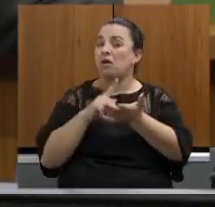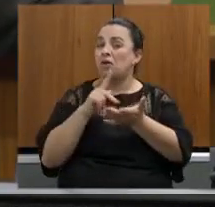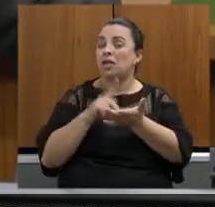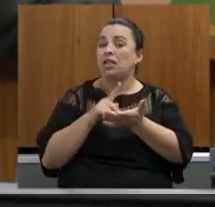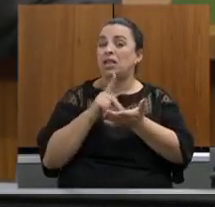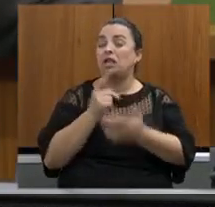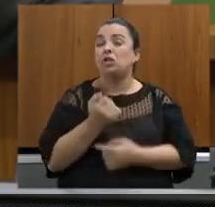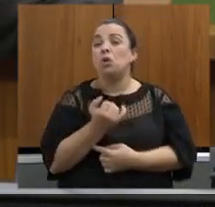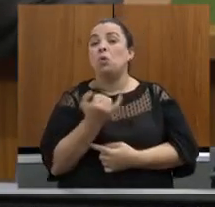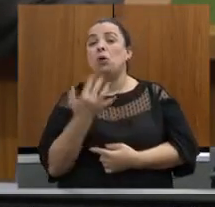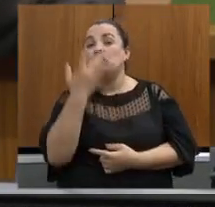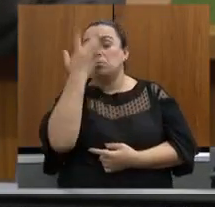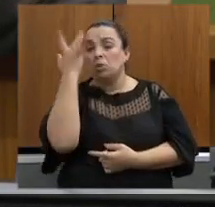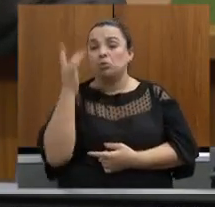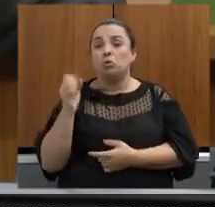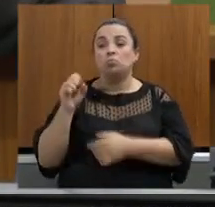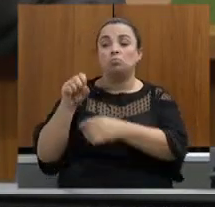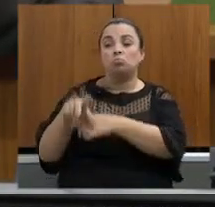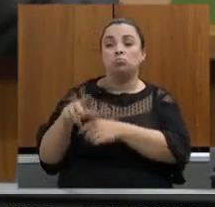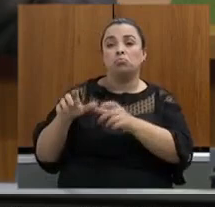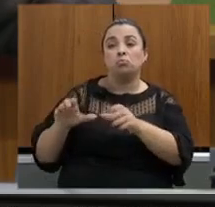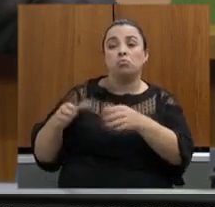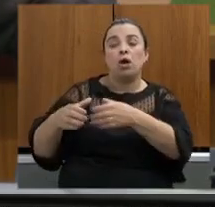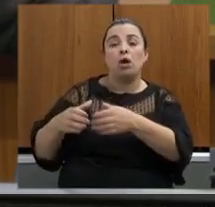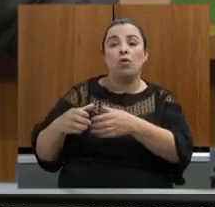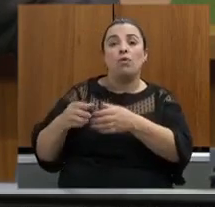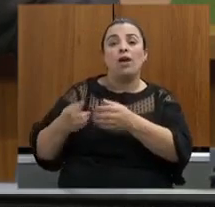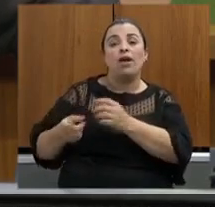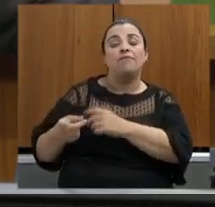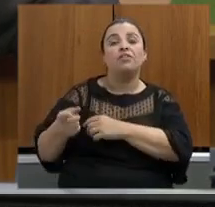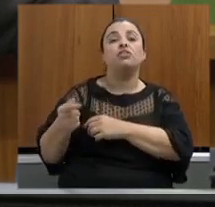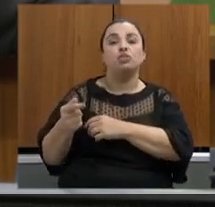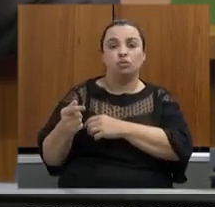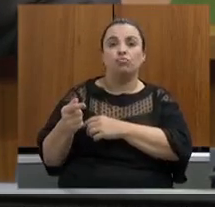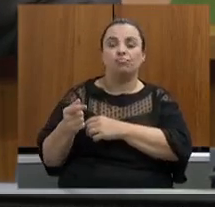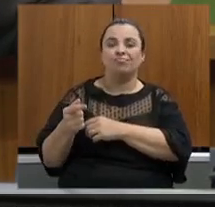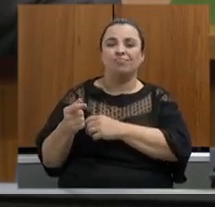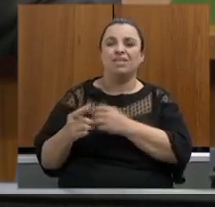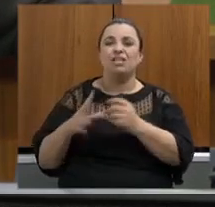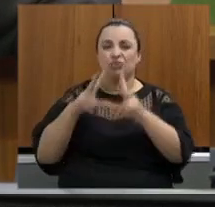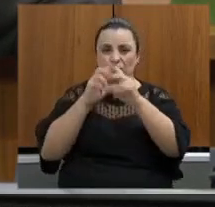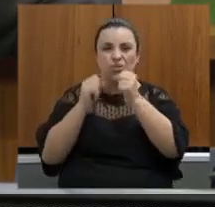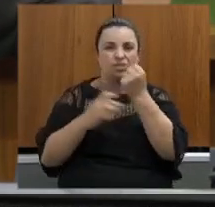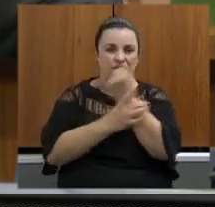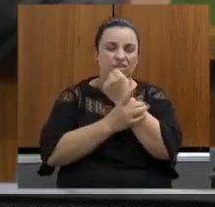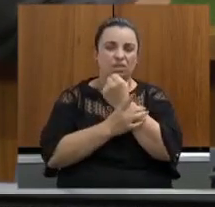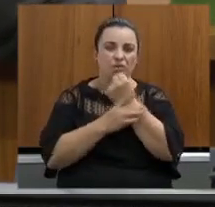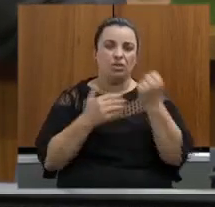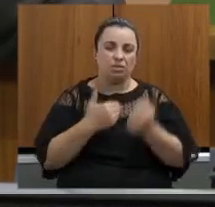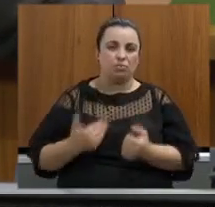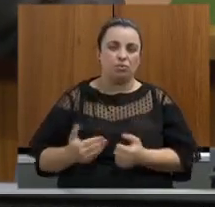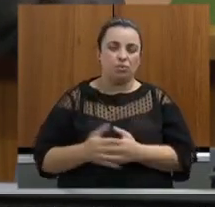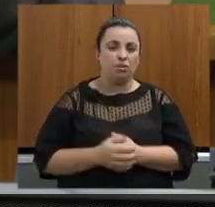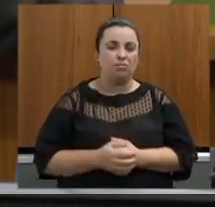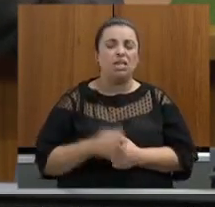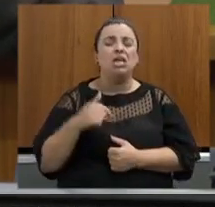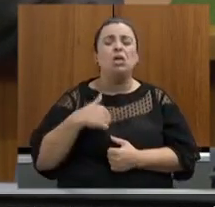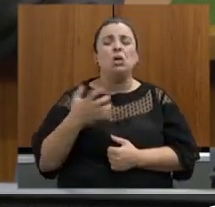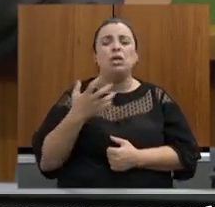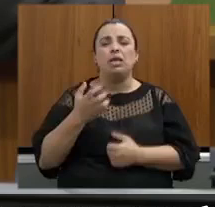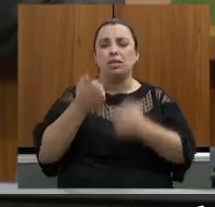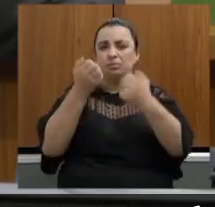dos efetivos das forças segurança e eu gostaria de trazer dados aqui compilados pela consultoria da nossa casa